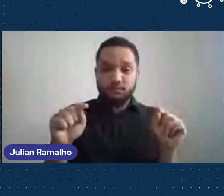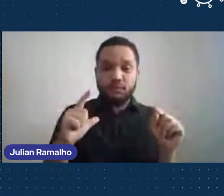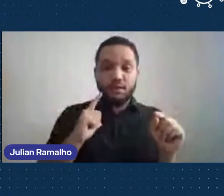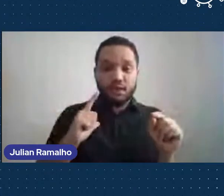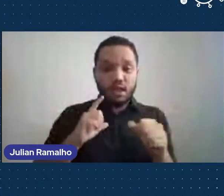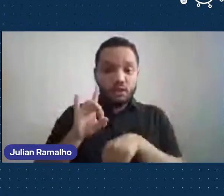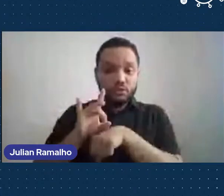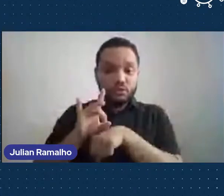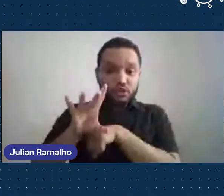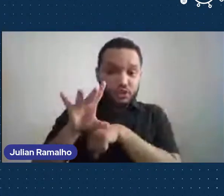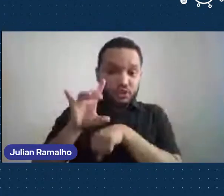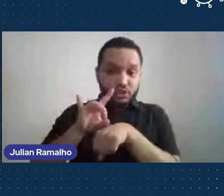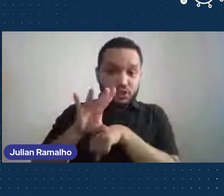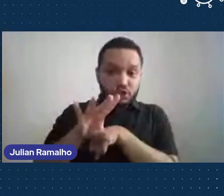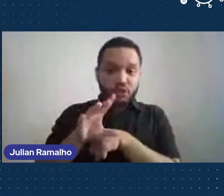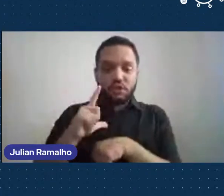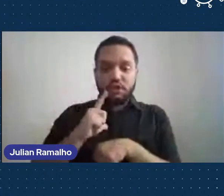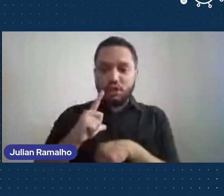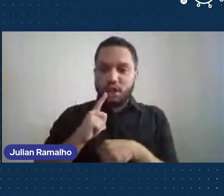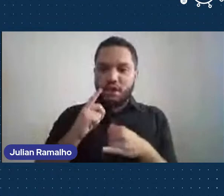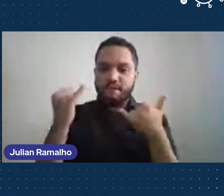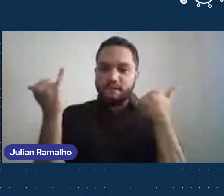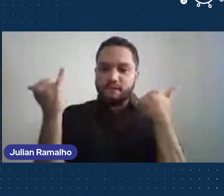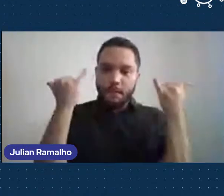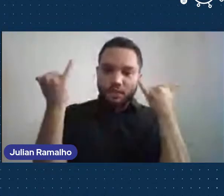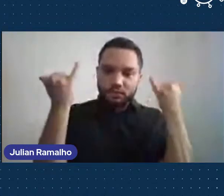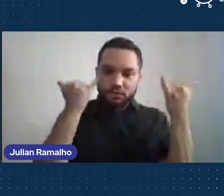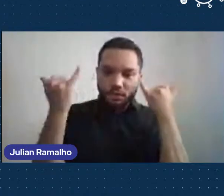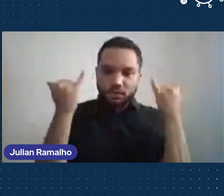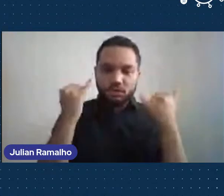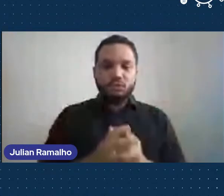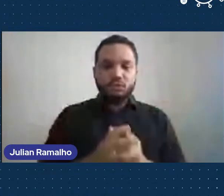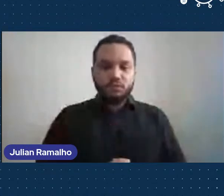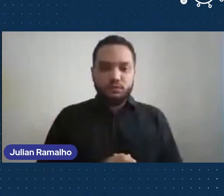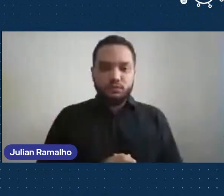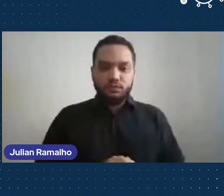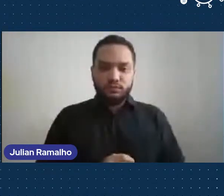dicas, existem informações, né? Existem